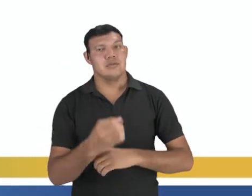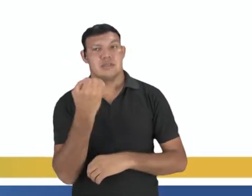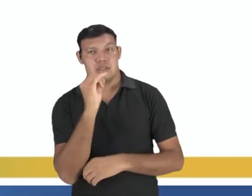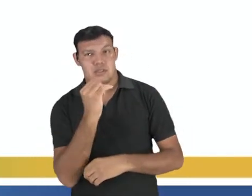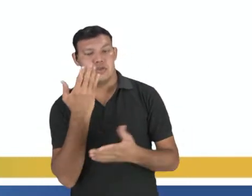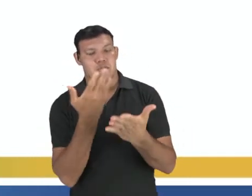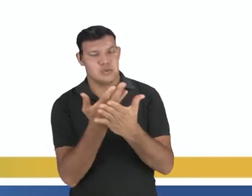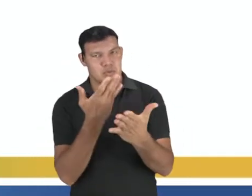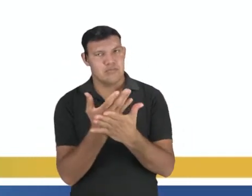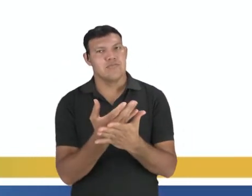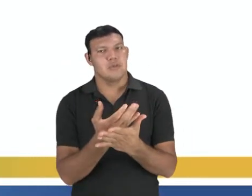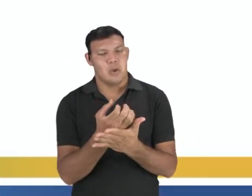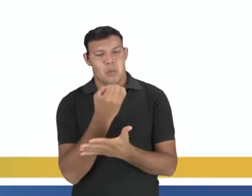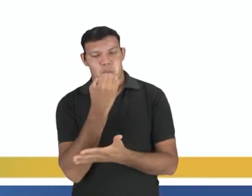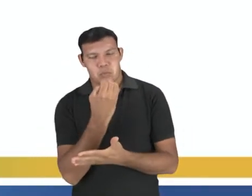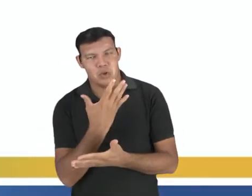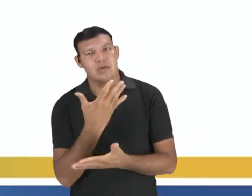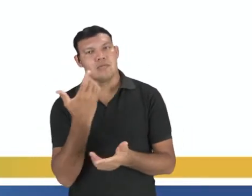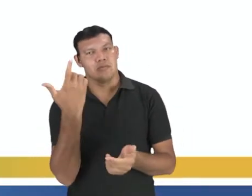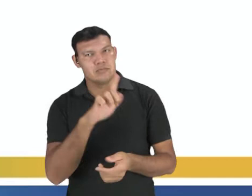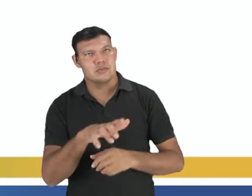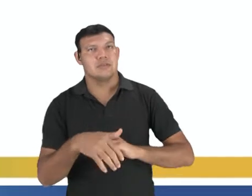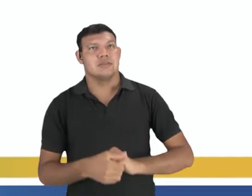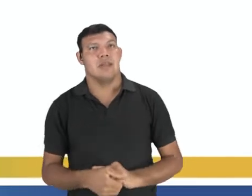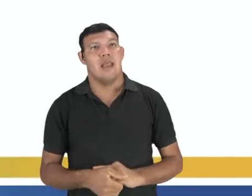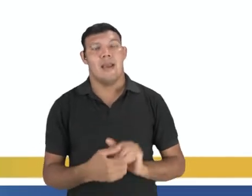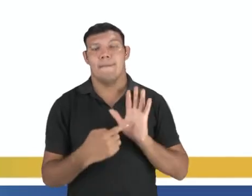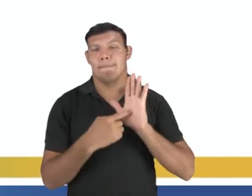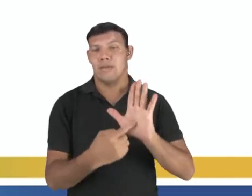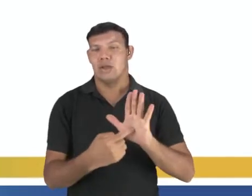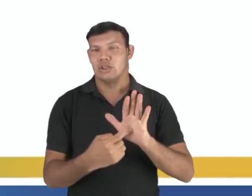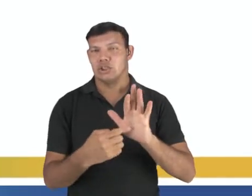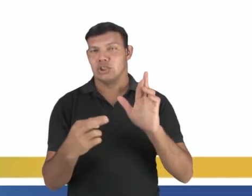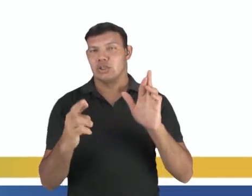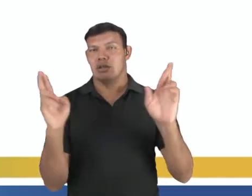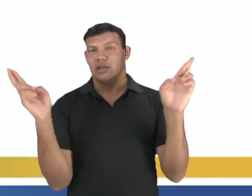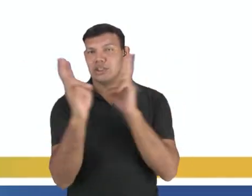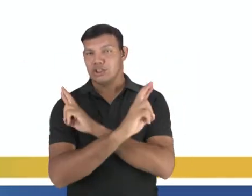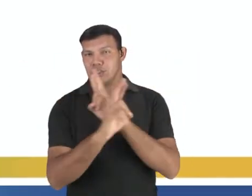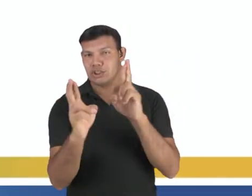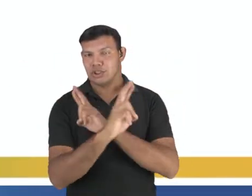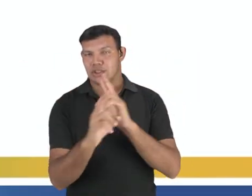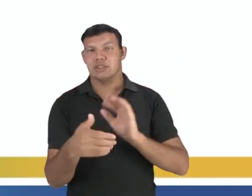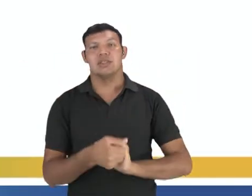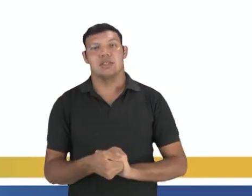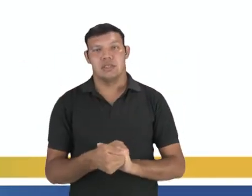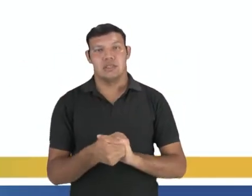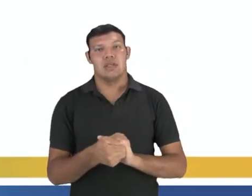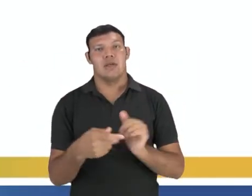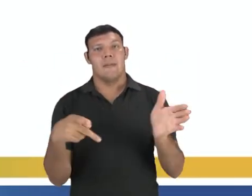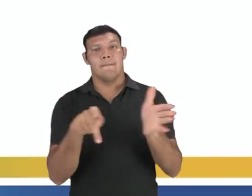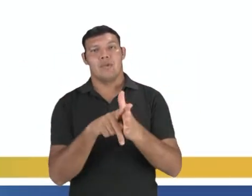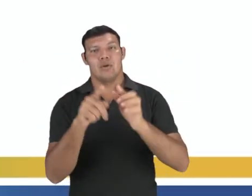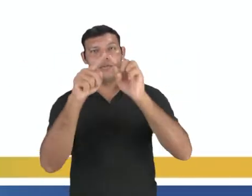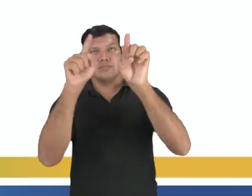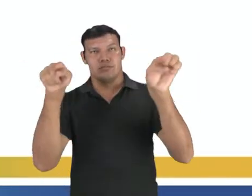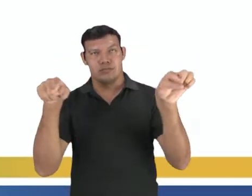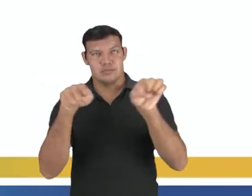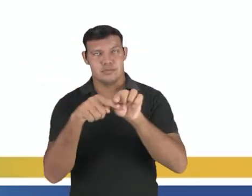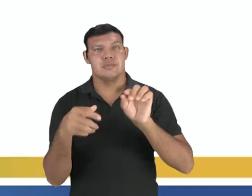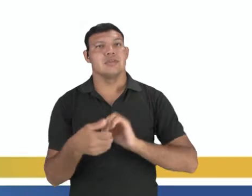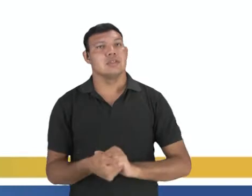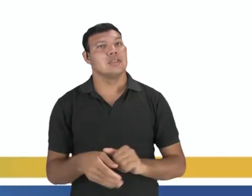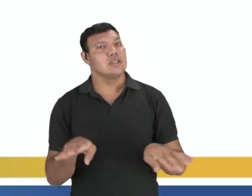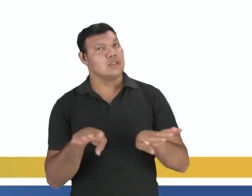Olha lá, para demonstrar as relações trigonométricas, em um triângulo retângulo com ângulos de 30